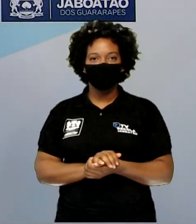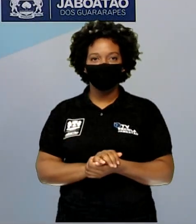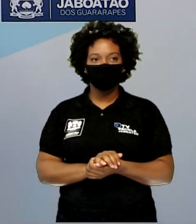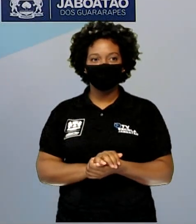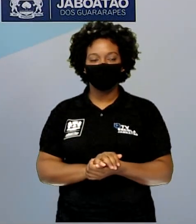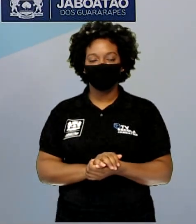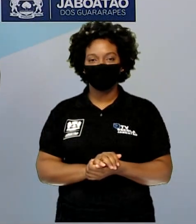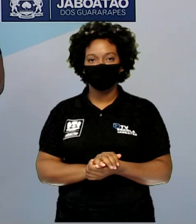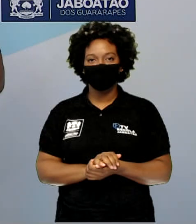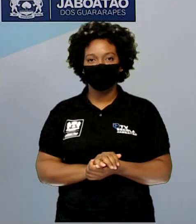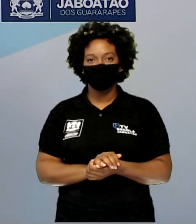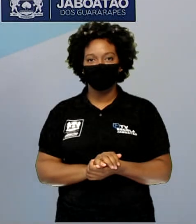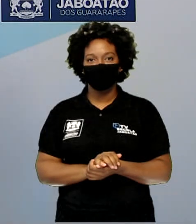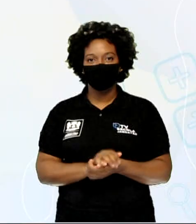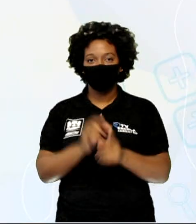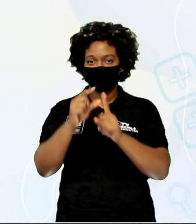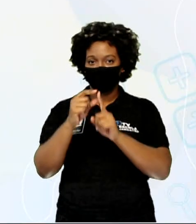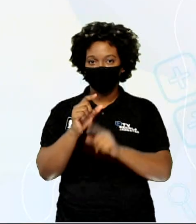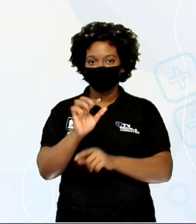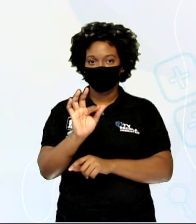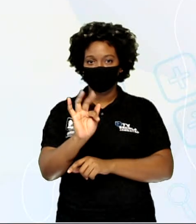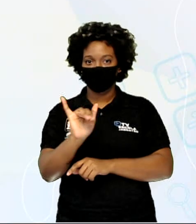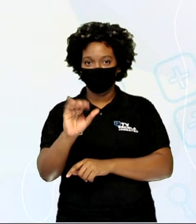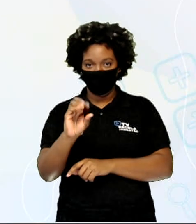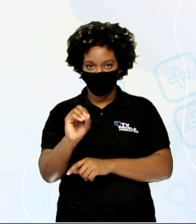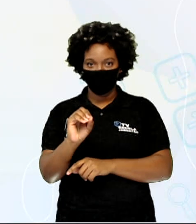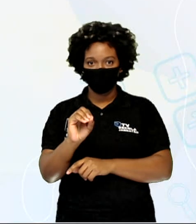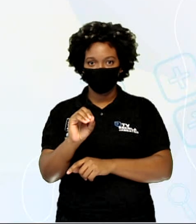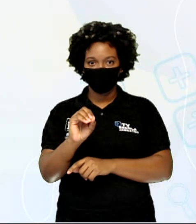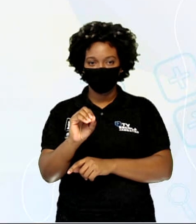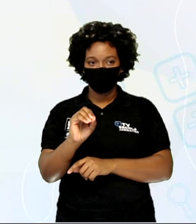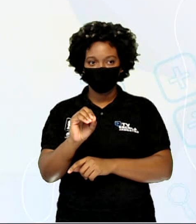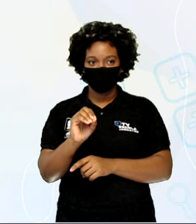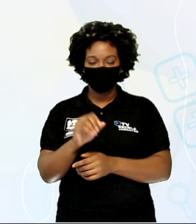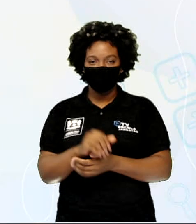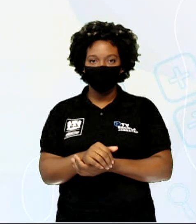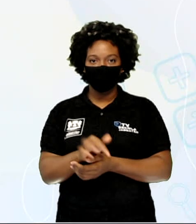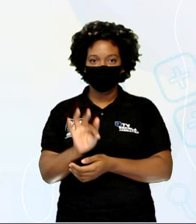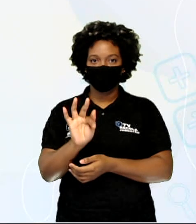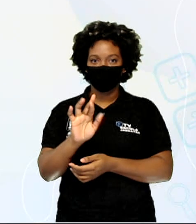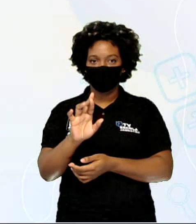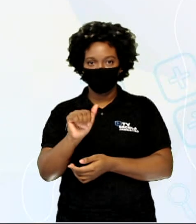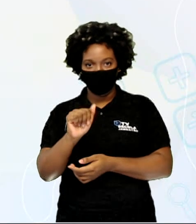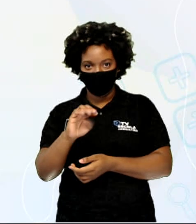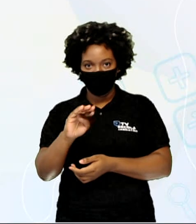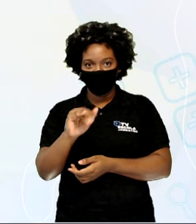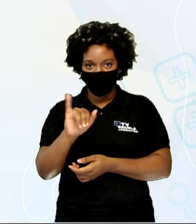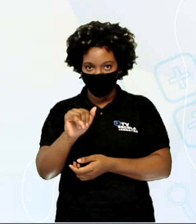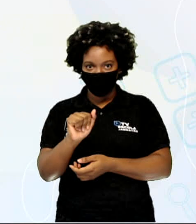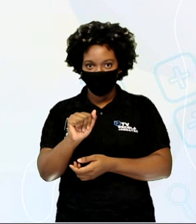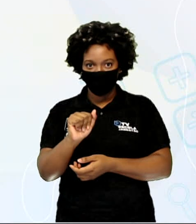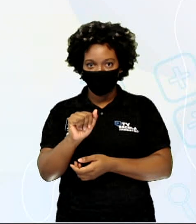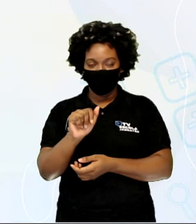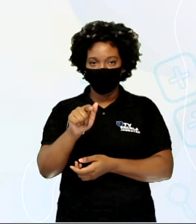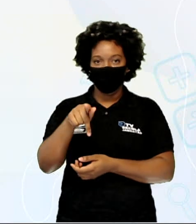aí fio, né? Nós temos trabalho,